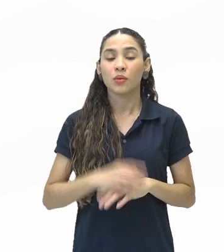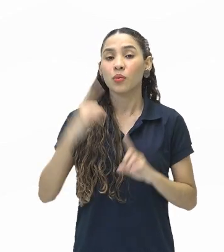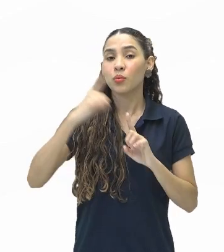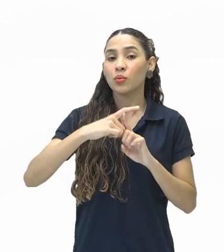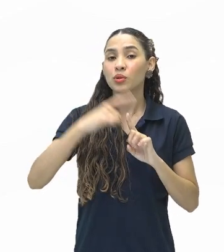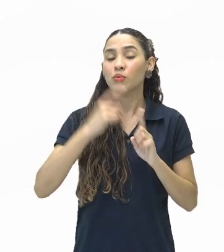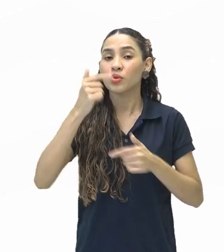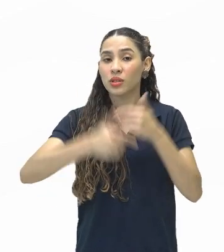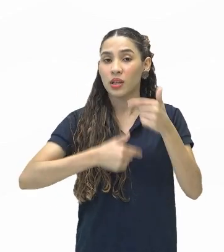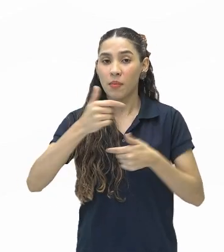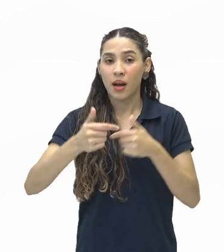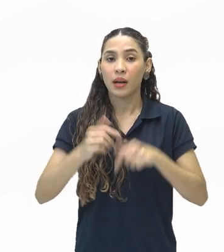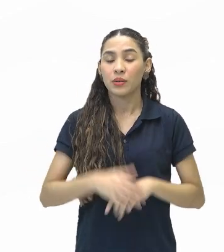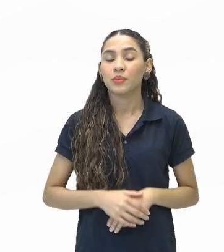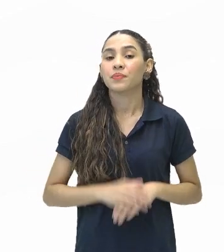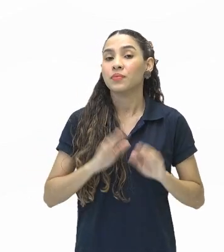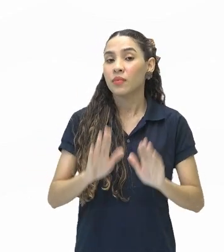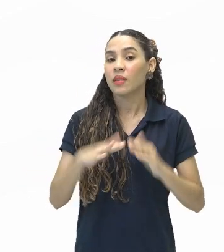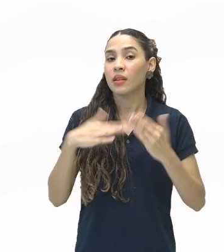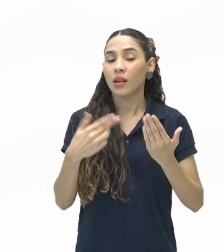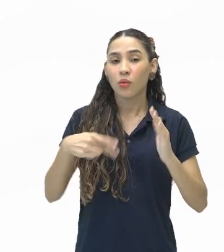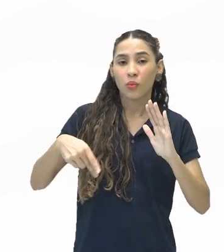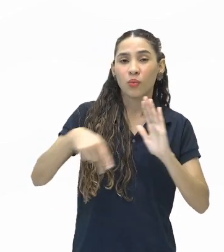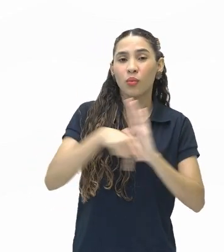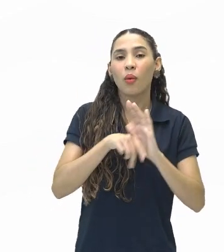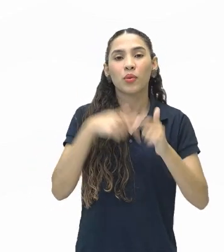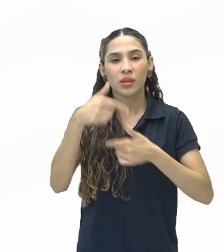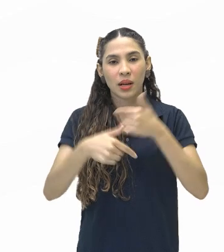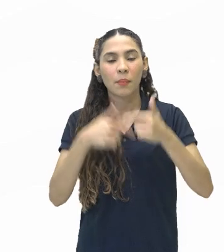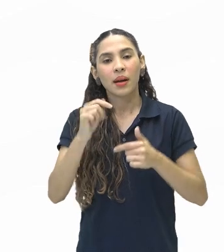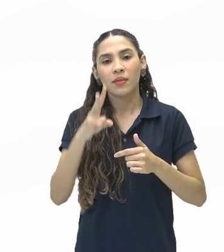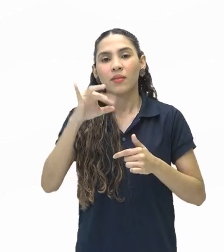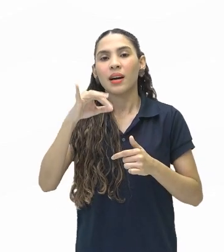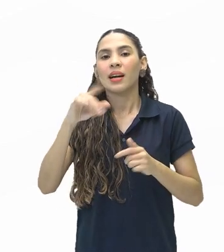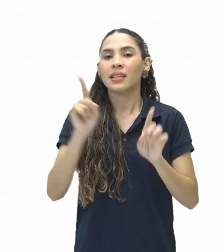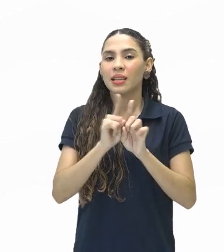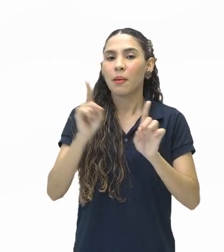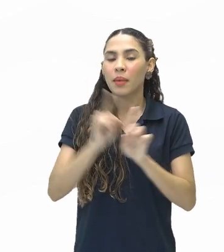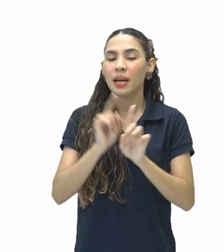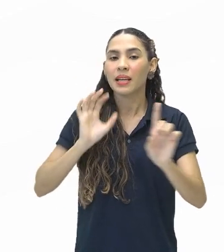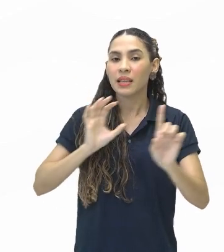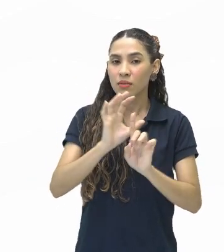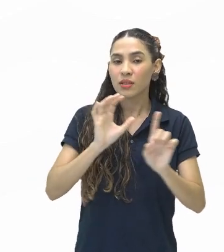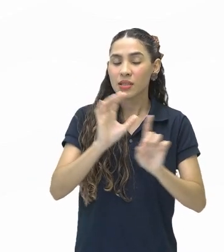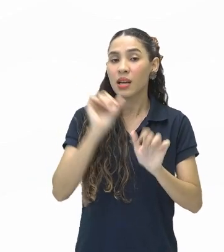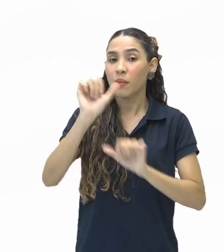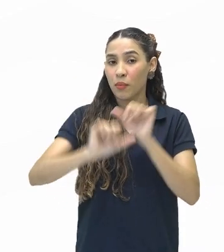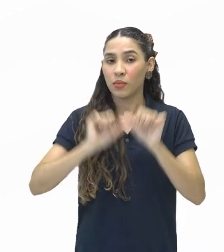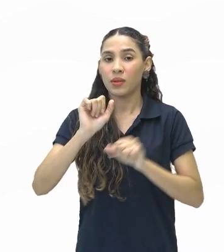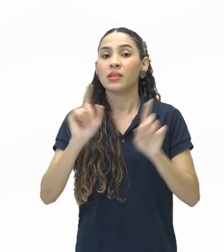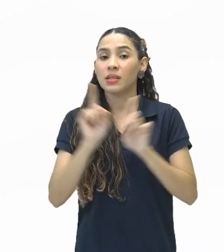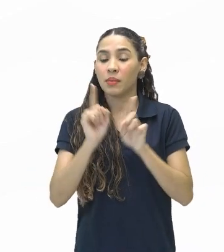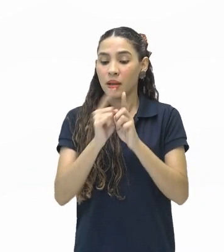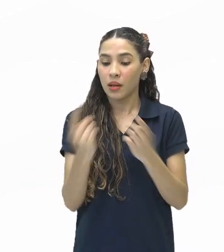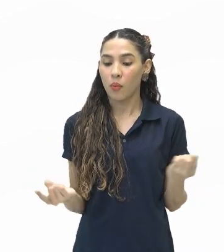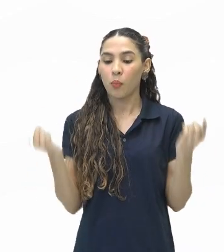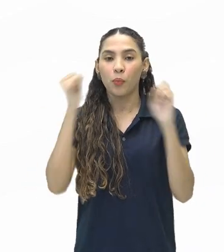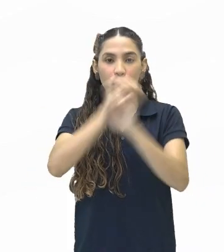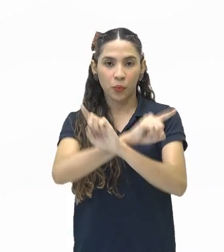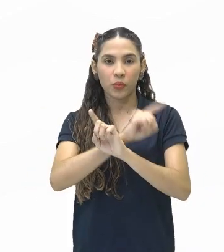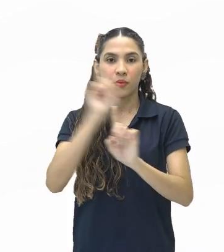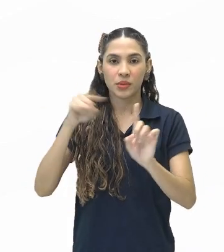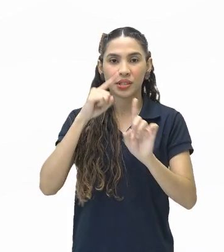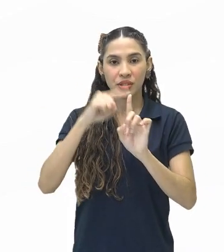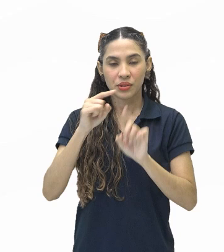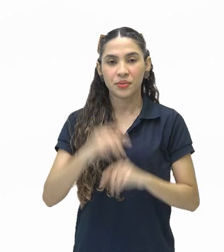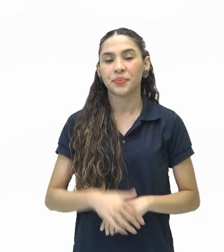modo de trabalho. Então o próprio trabalho, ele vai sofrer, né, uma mudança ali, uma inversão nos seus